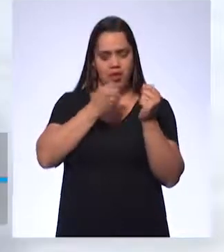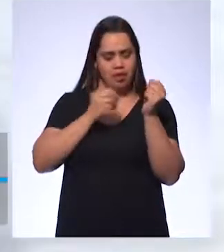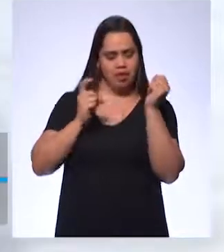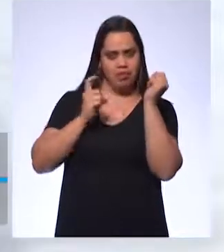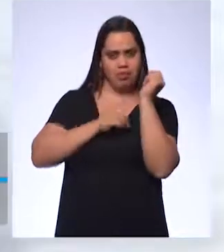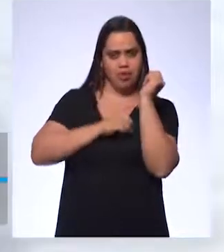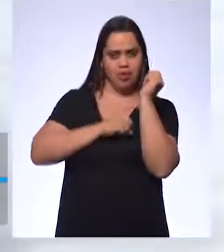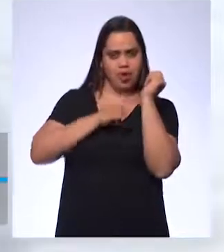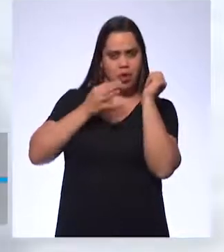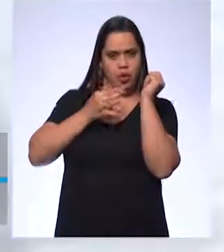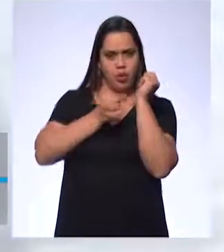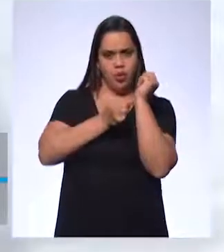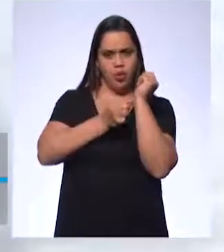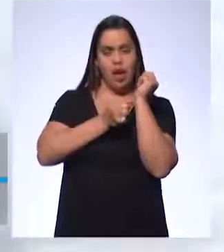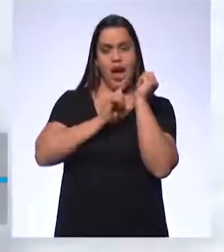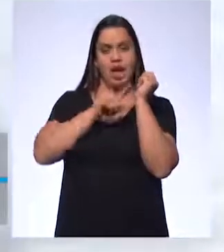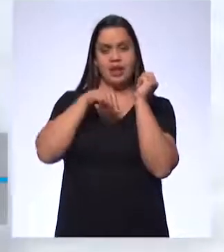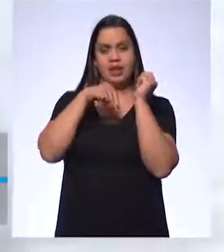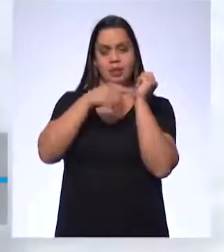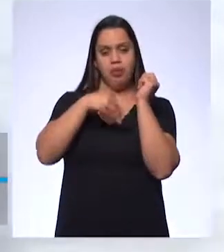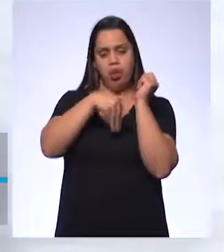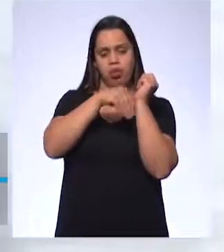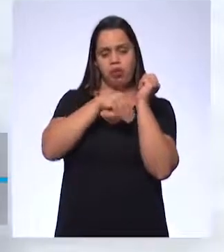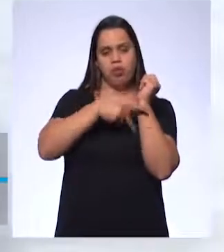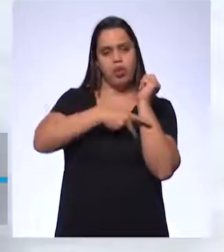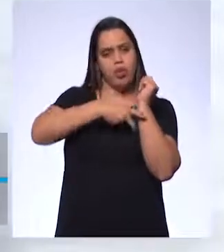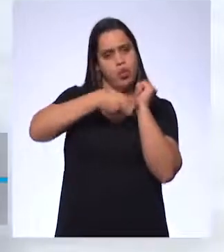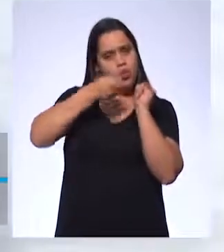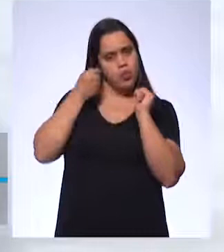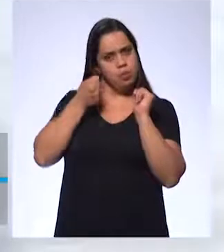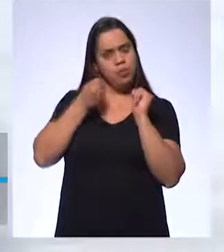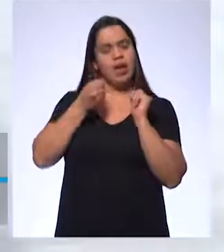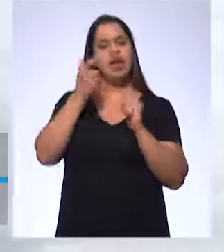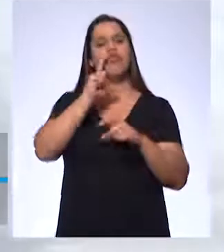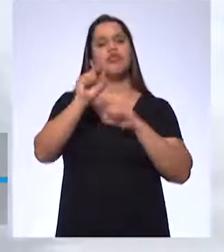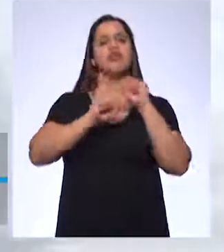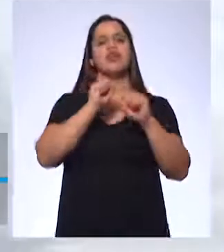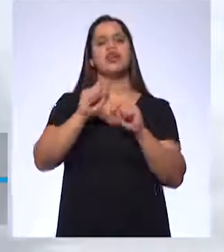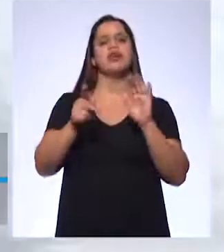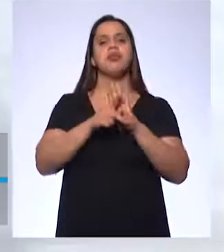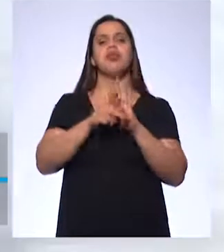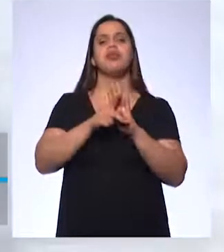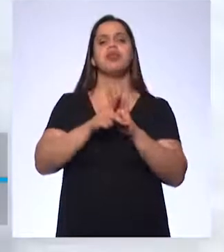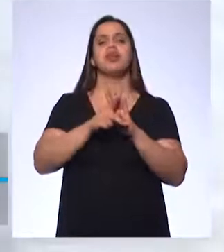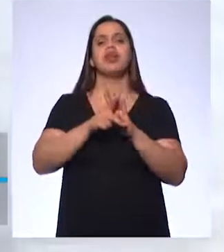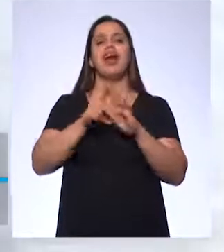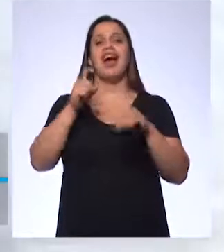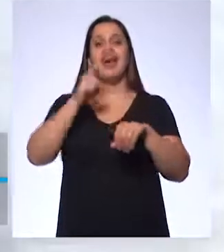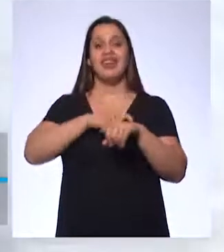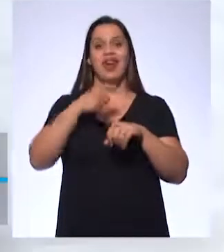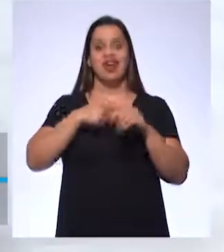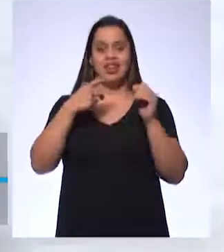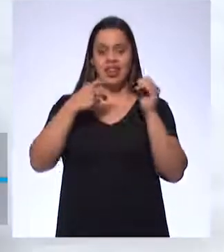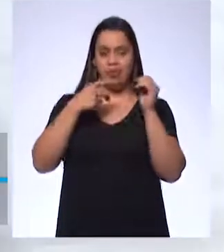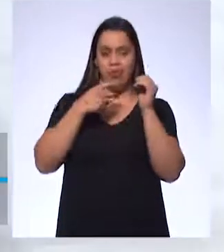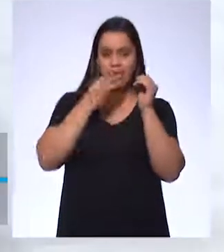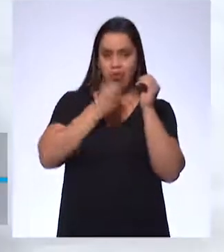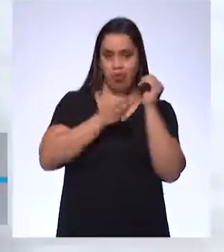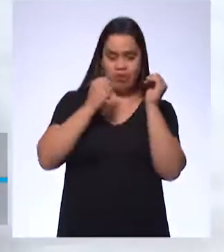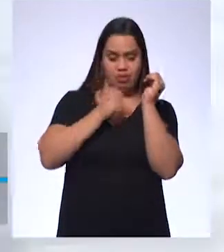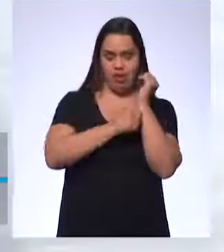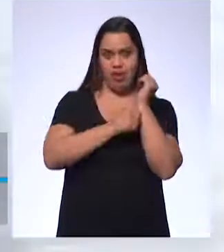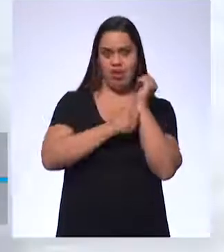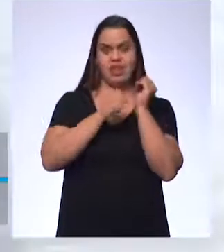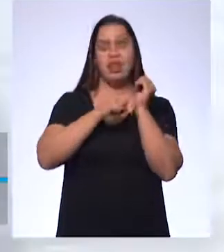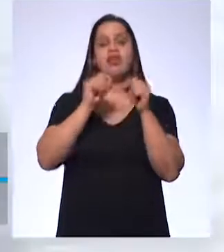algum vírus, ou no caso aqui com um protozoário, ele libera esse protozoário para dentro da corrente sanguínea. Tá?